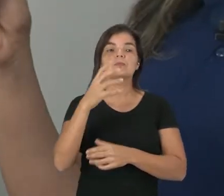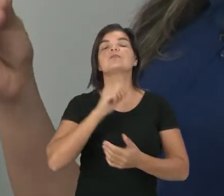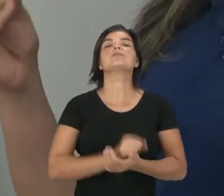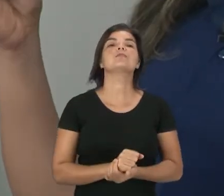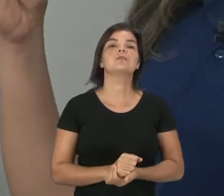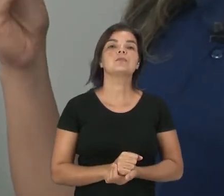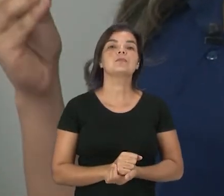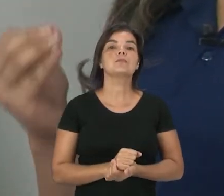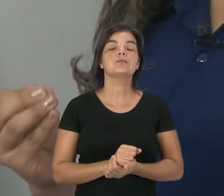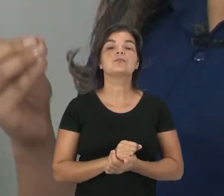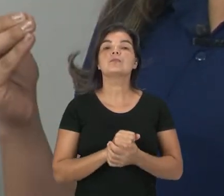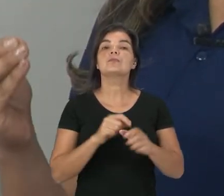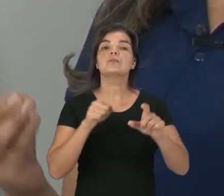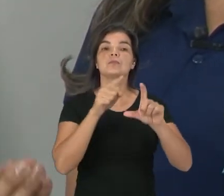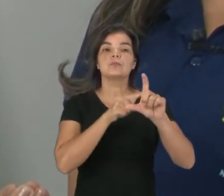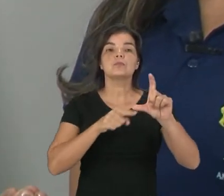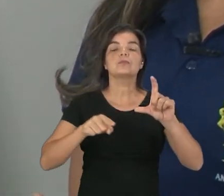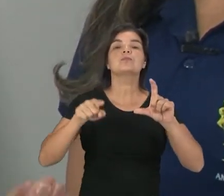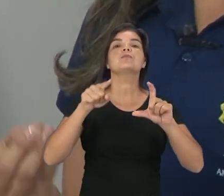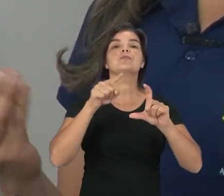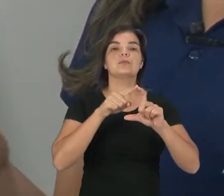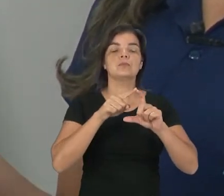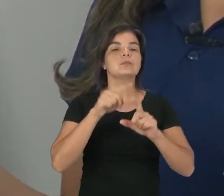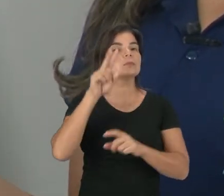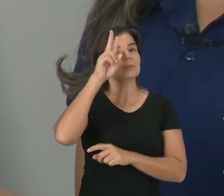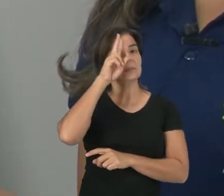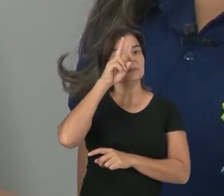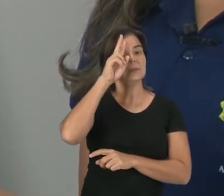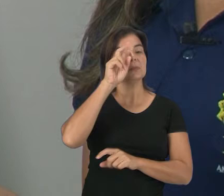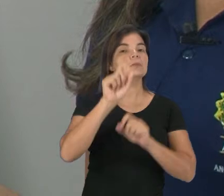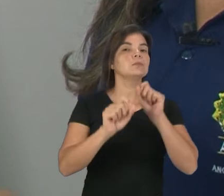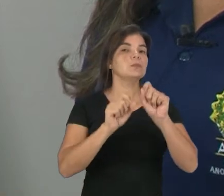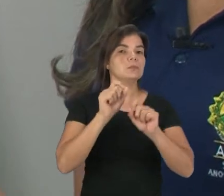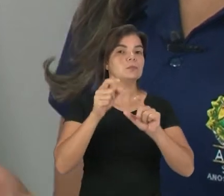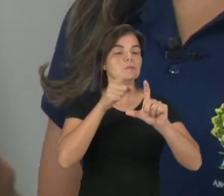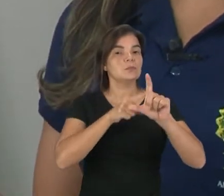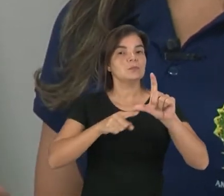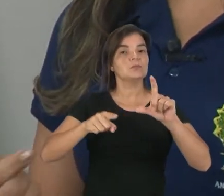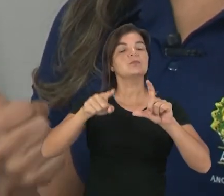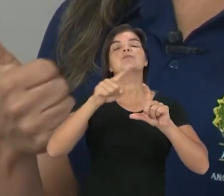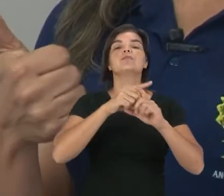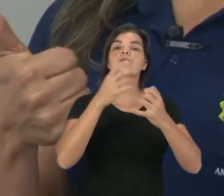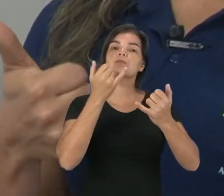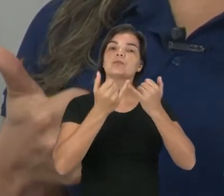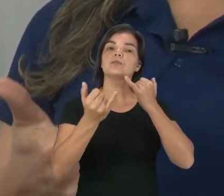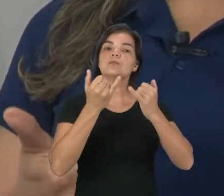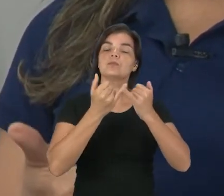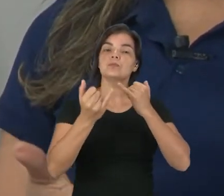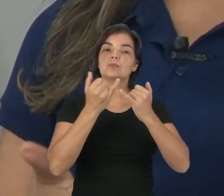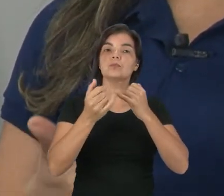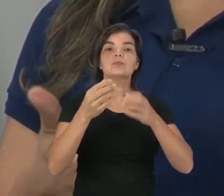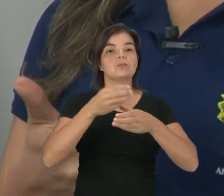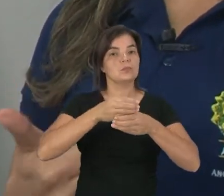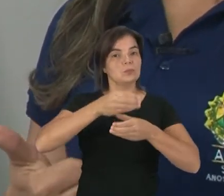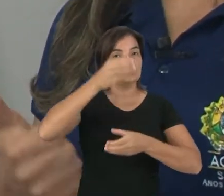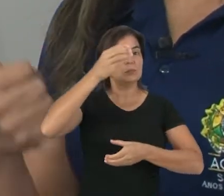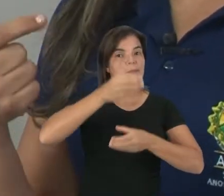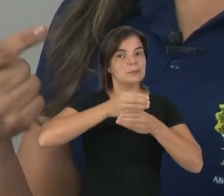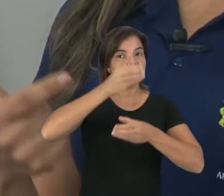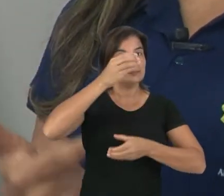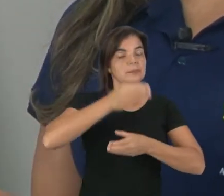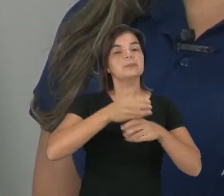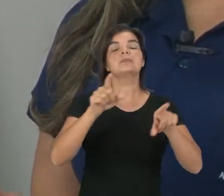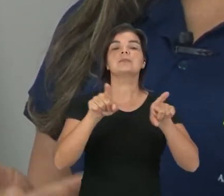dentro do espaço dos corpos redondos? Lembrando, vocês lembram os corpos redondos? Eles se assemelham ao cilindro,